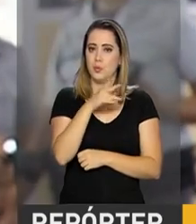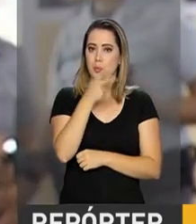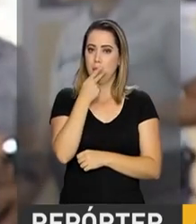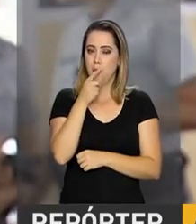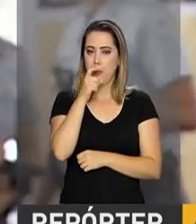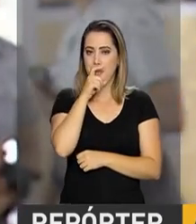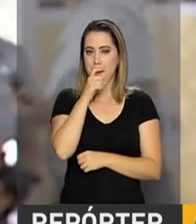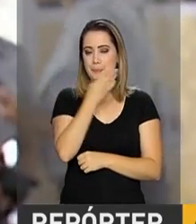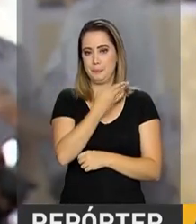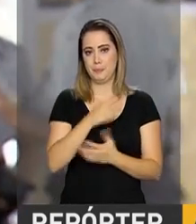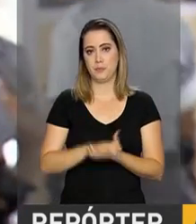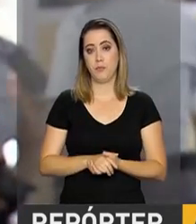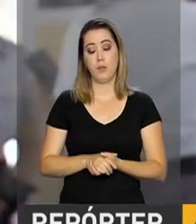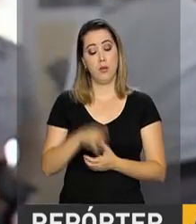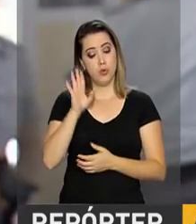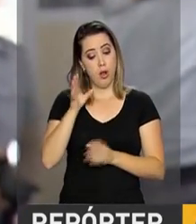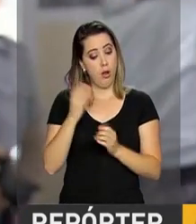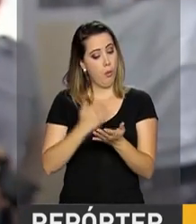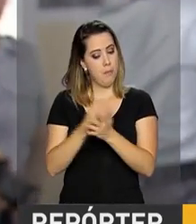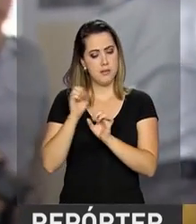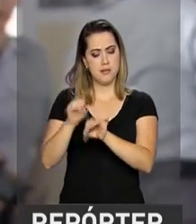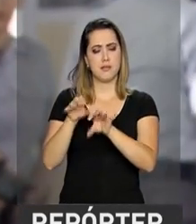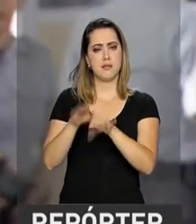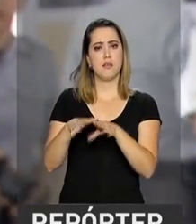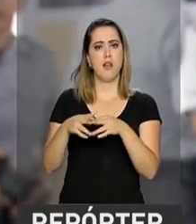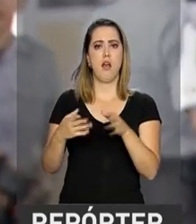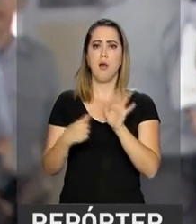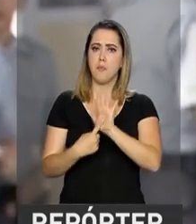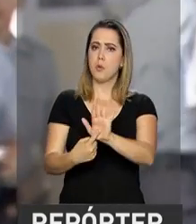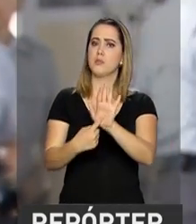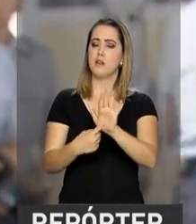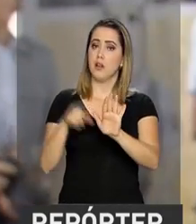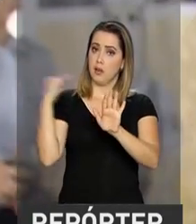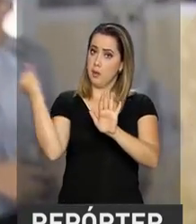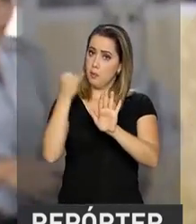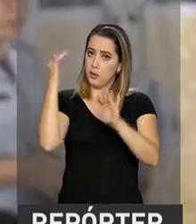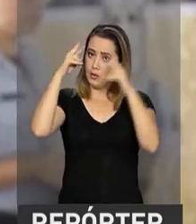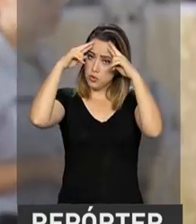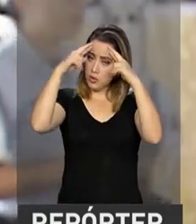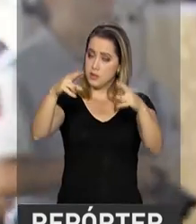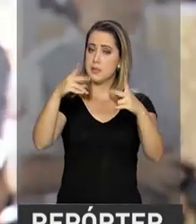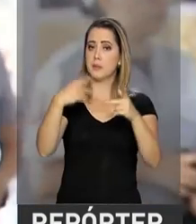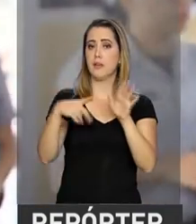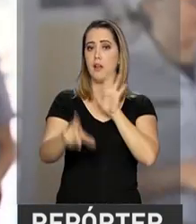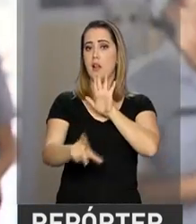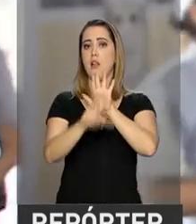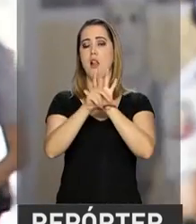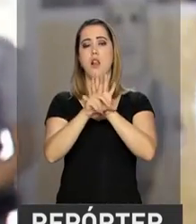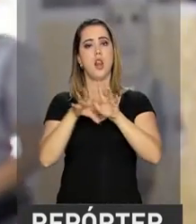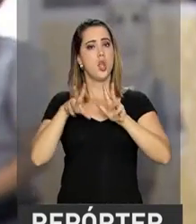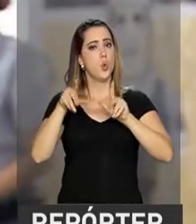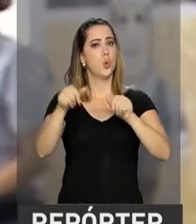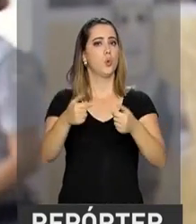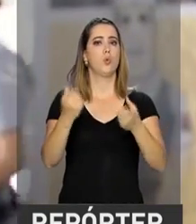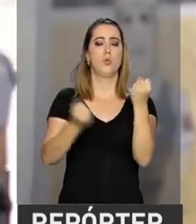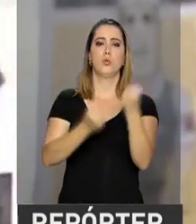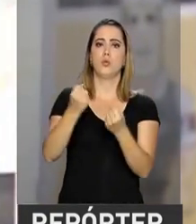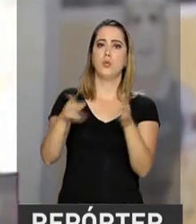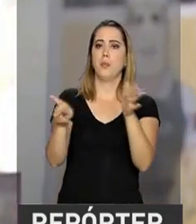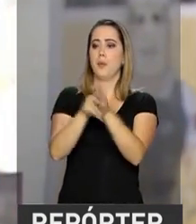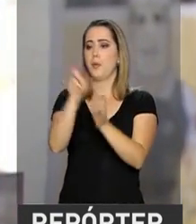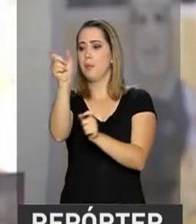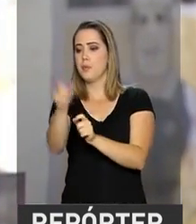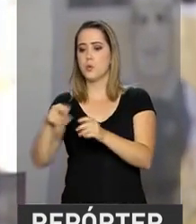mostrar a importância de respeitar as leis semáforos fiscalização guardas e o próprio pedestre